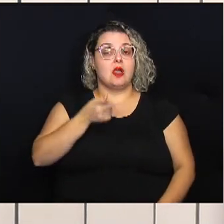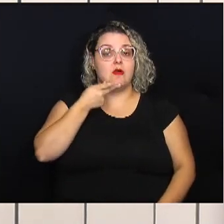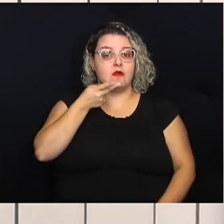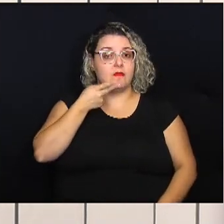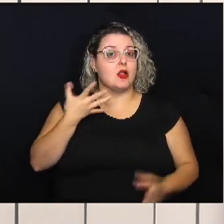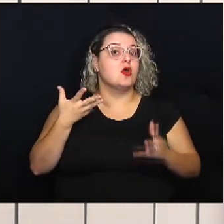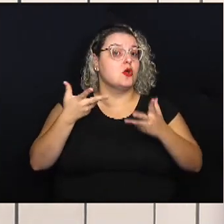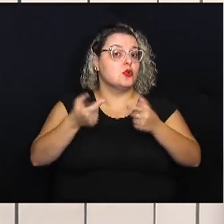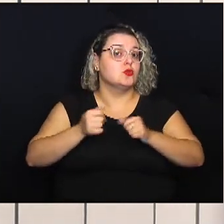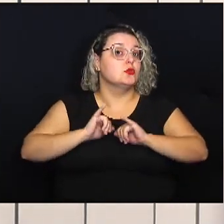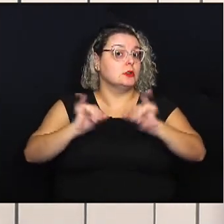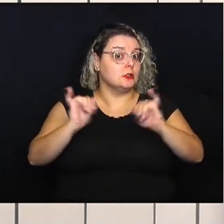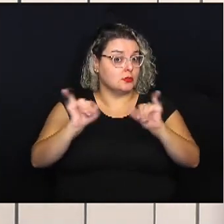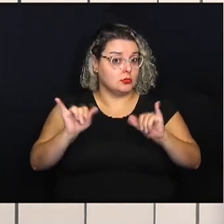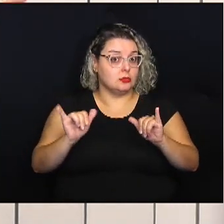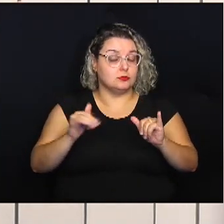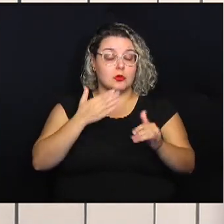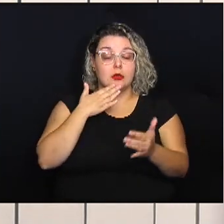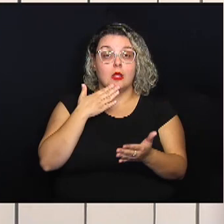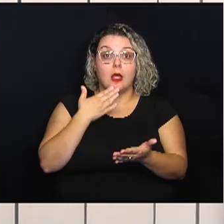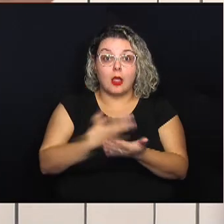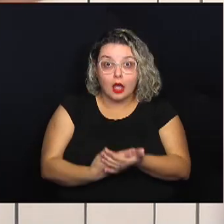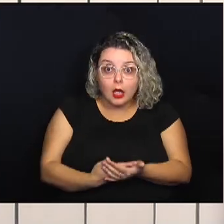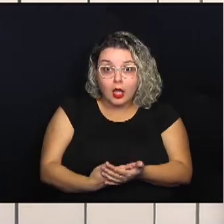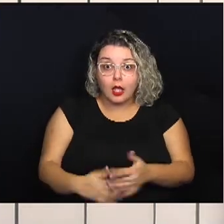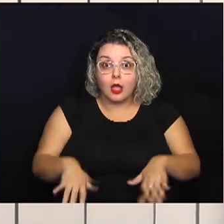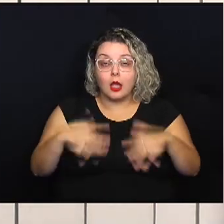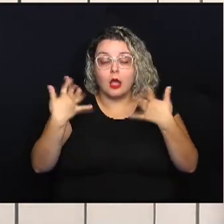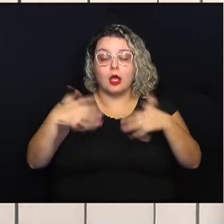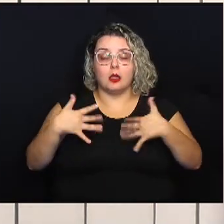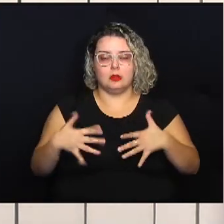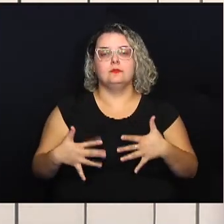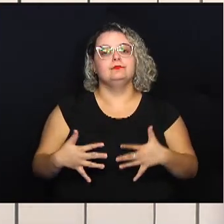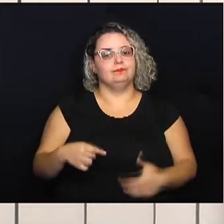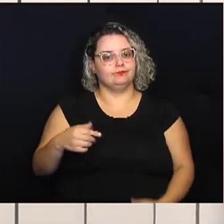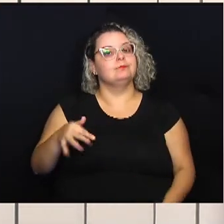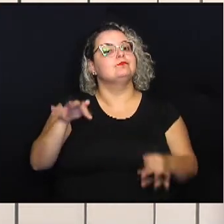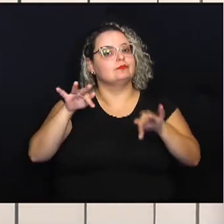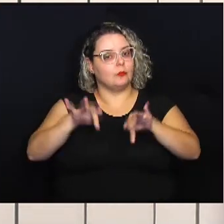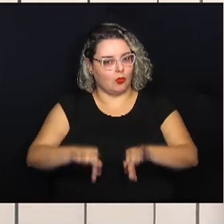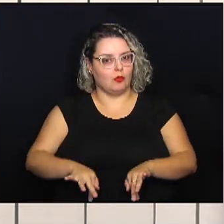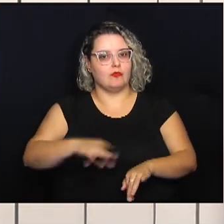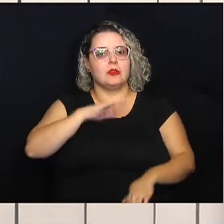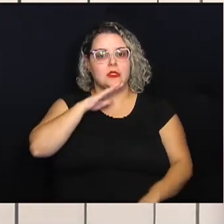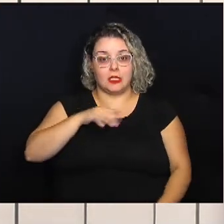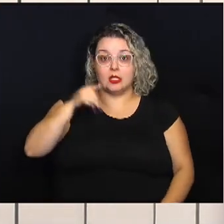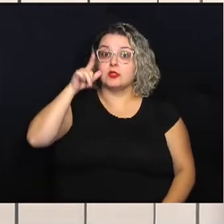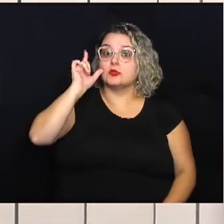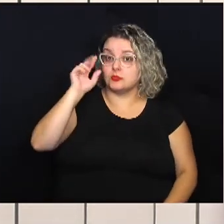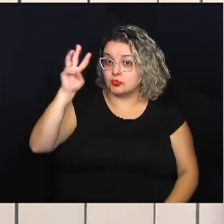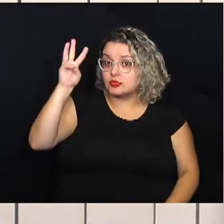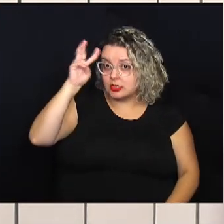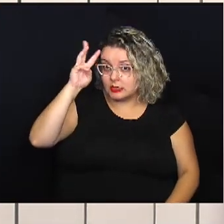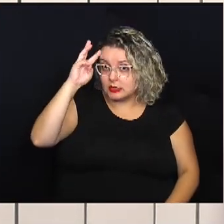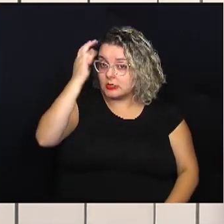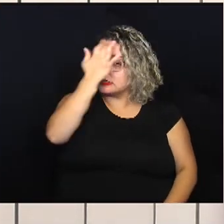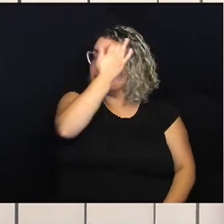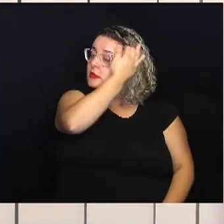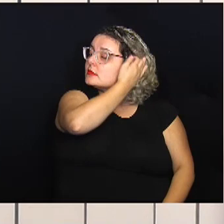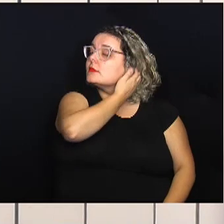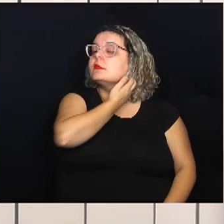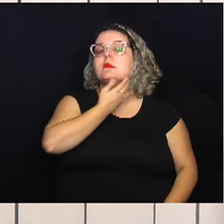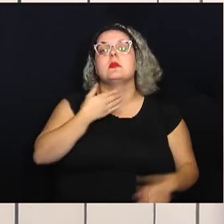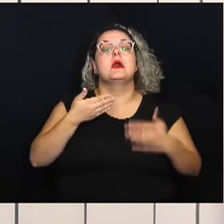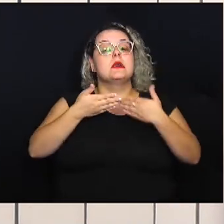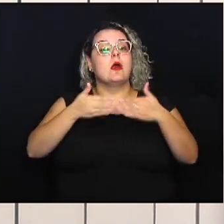então essa notícia que pegou todo mundo de surpresa no fim da tarde de ontem, da terça-feira. Mas nós abrimos